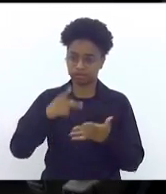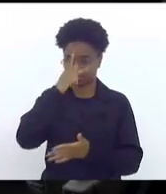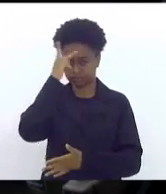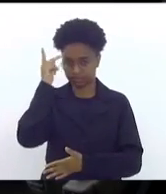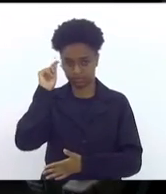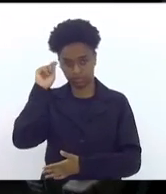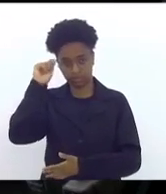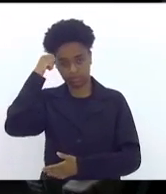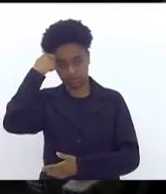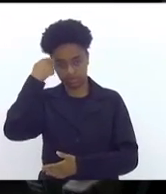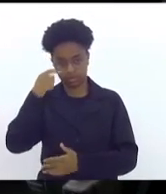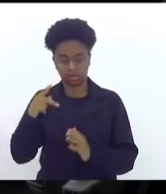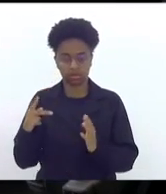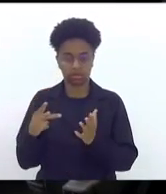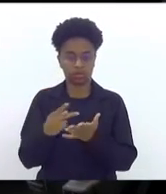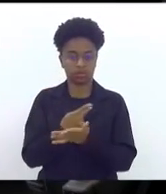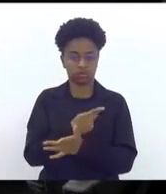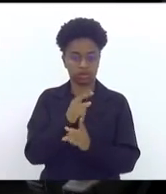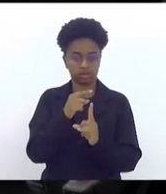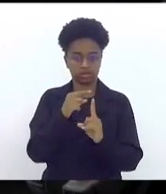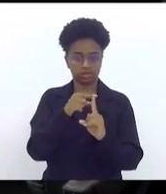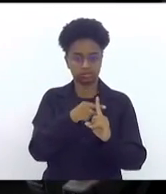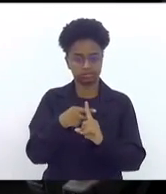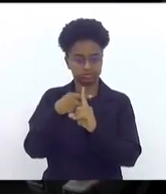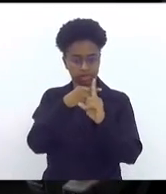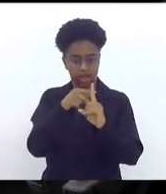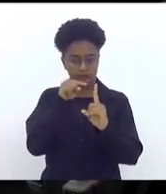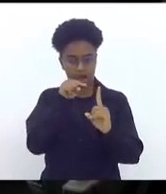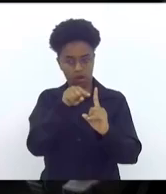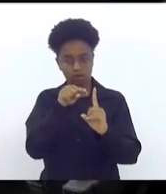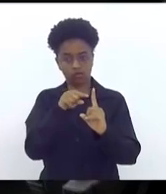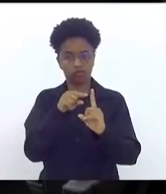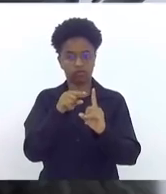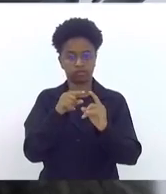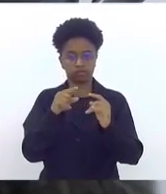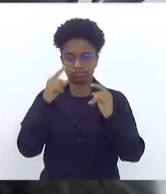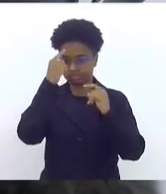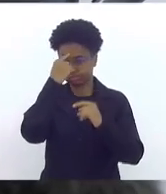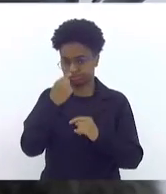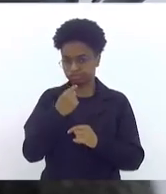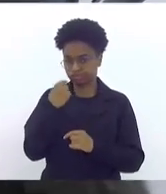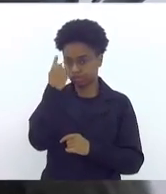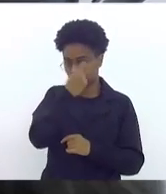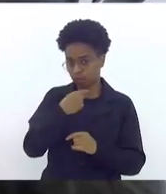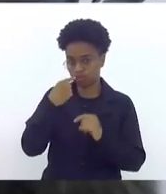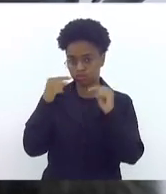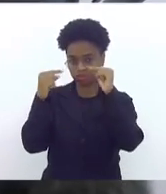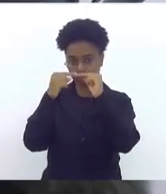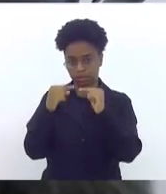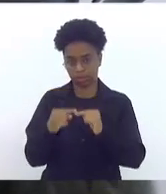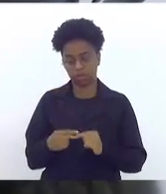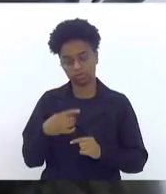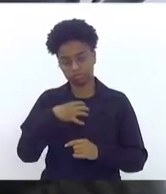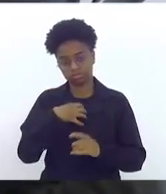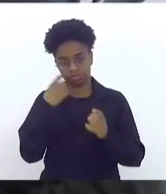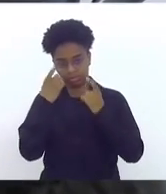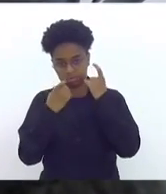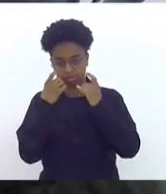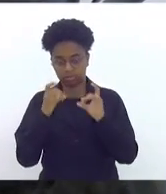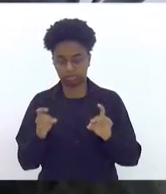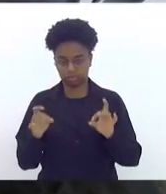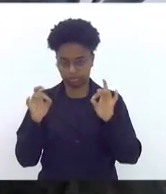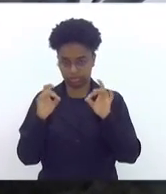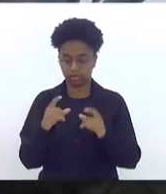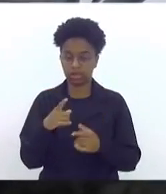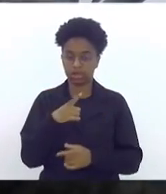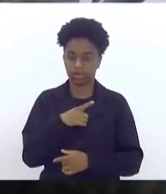negras sendo os alvos desse reconhecimento fotográfico, me preocupa especialmente. Inclusive, nós